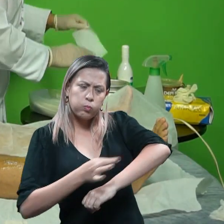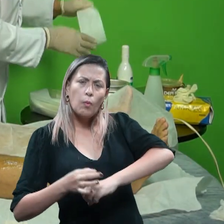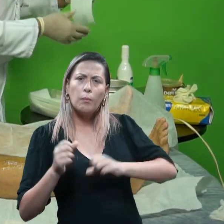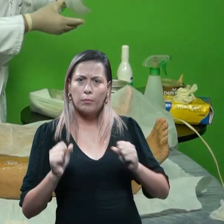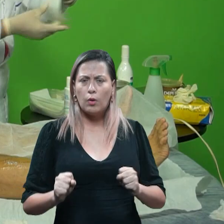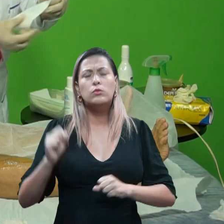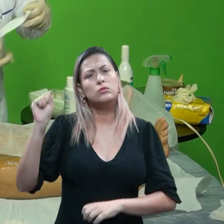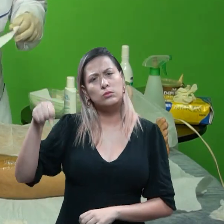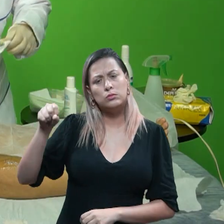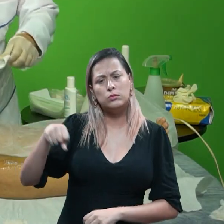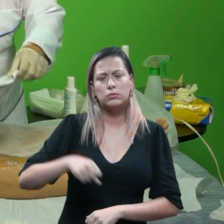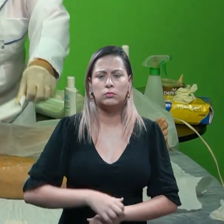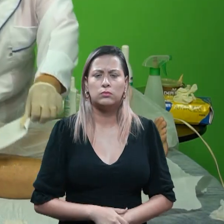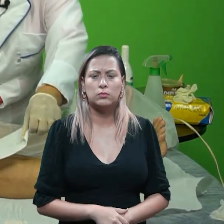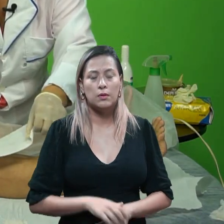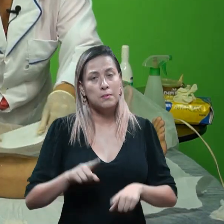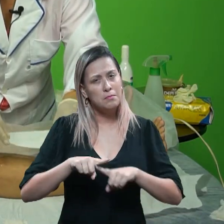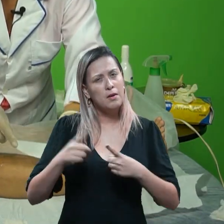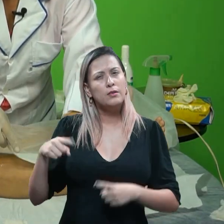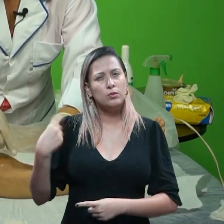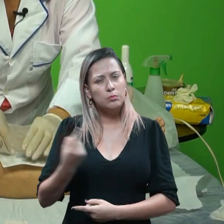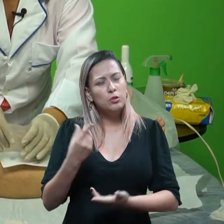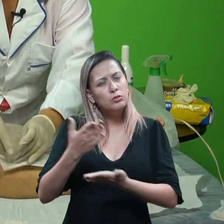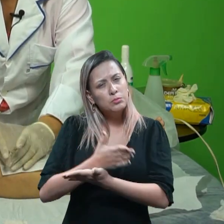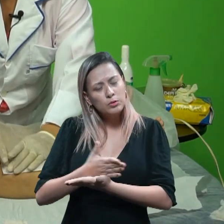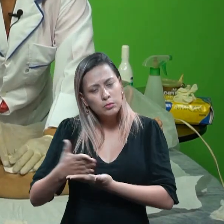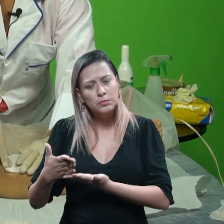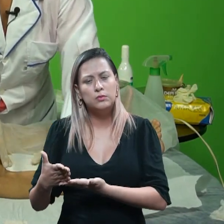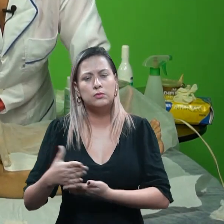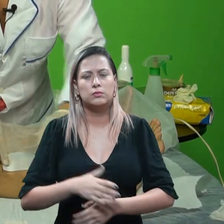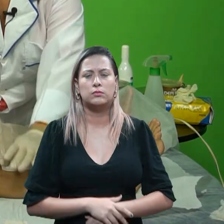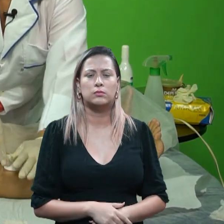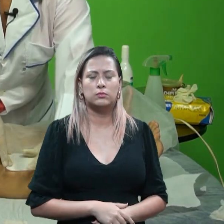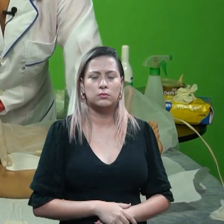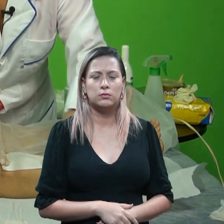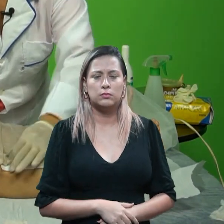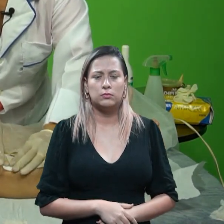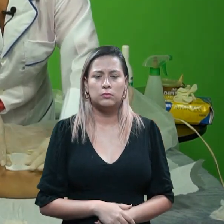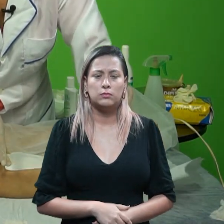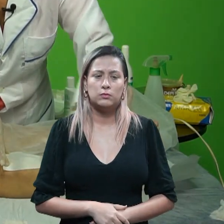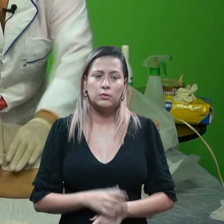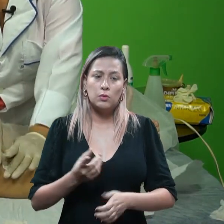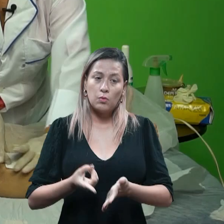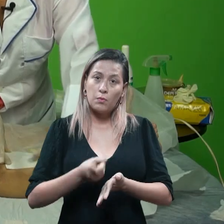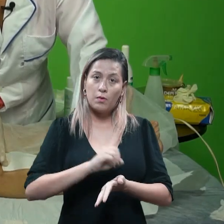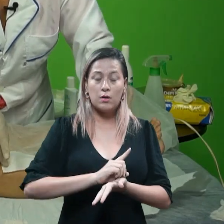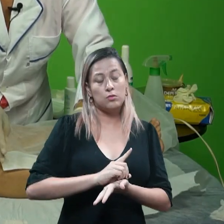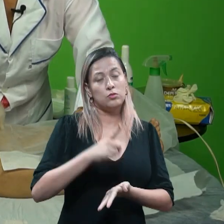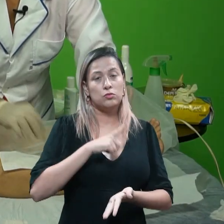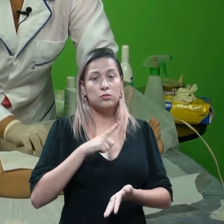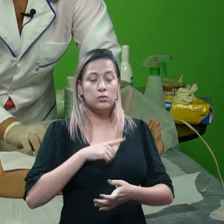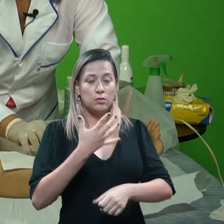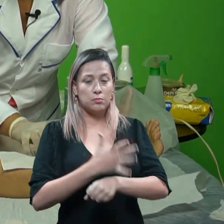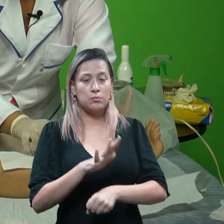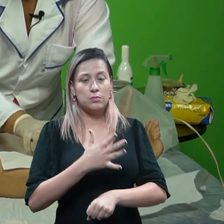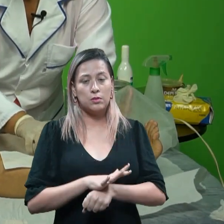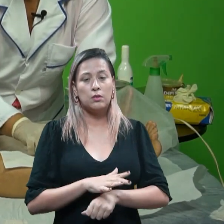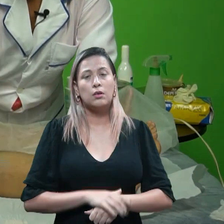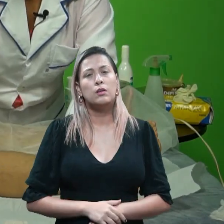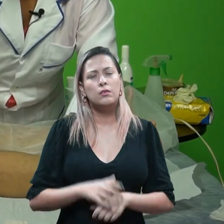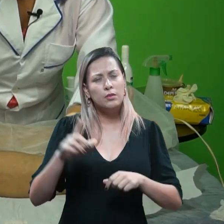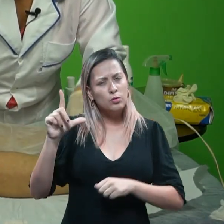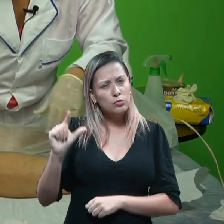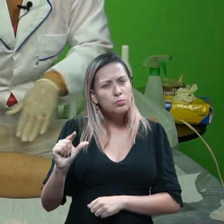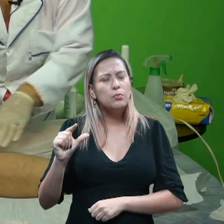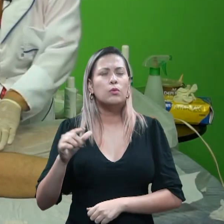maior. Mas enquanto a gente está começando o trabalho, antes de adquirir a prática, você vai colocando